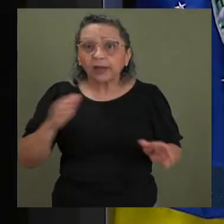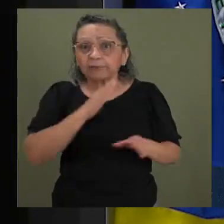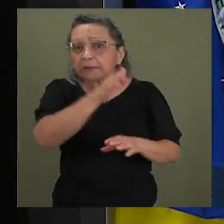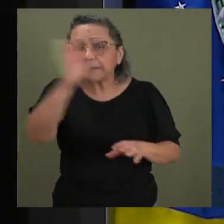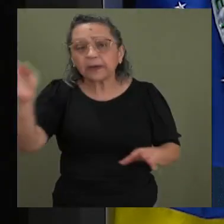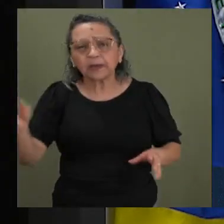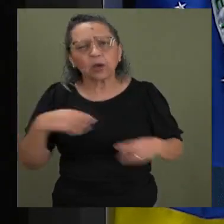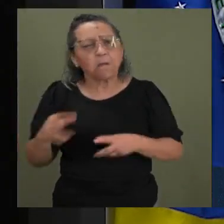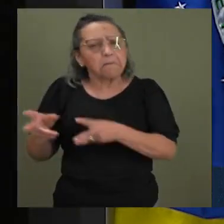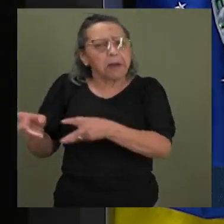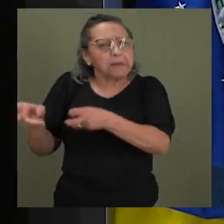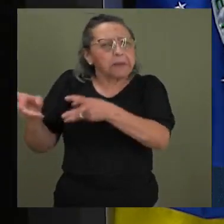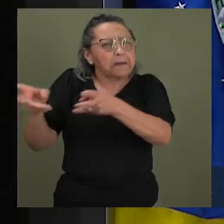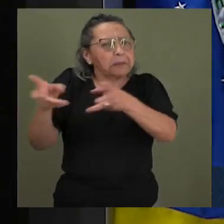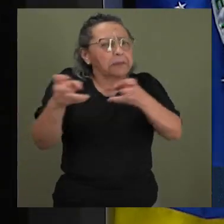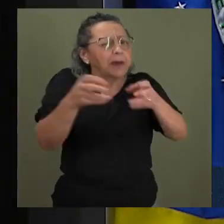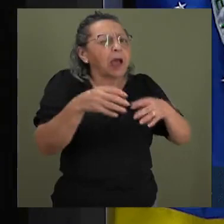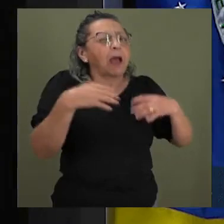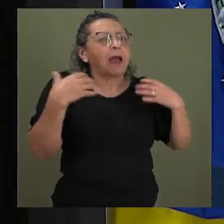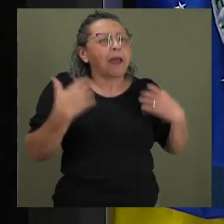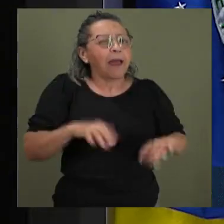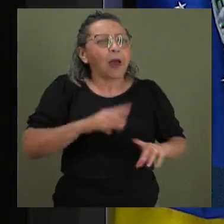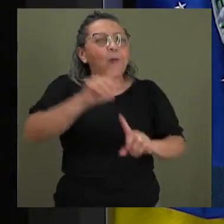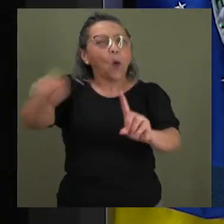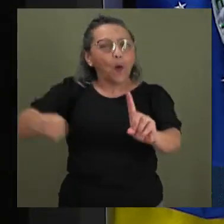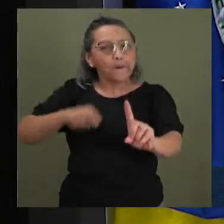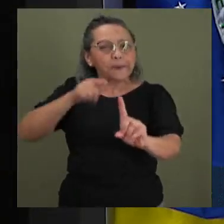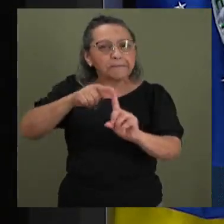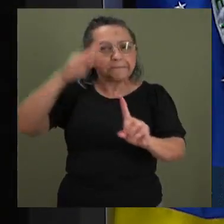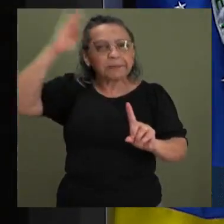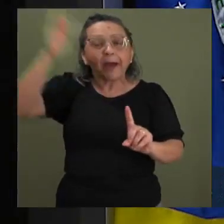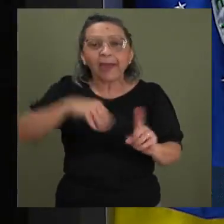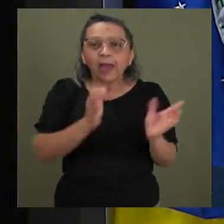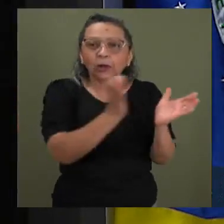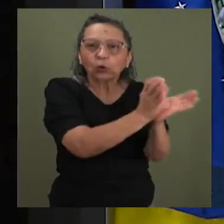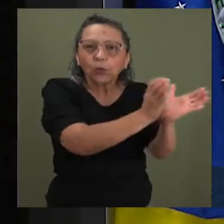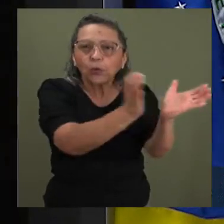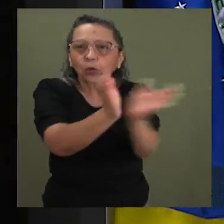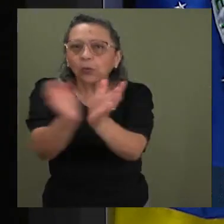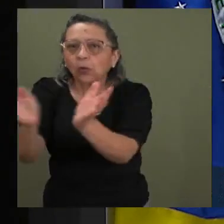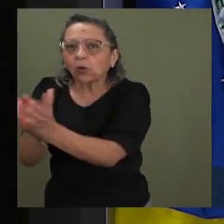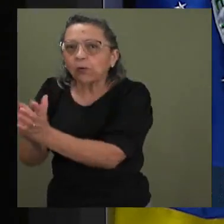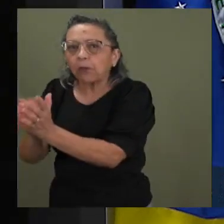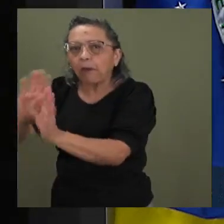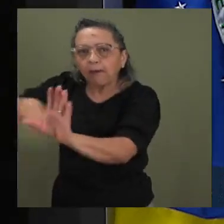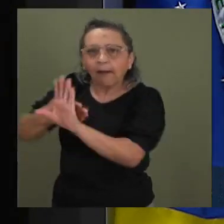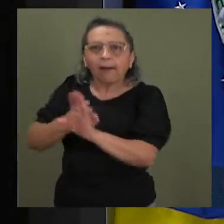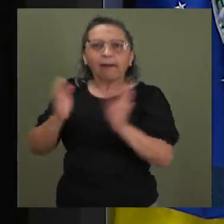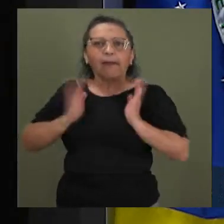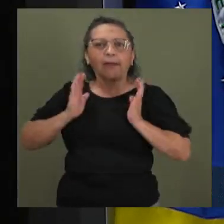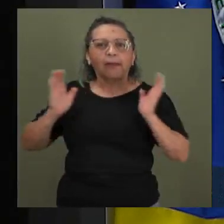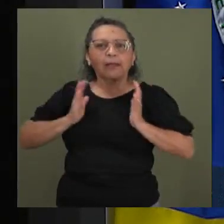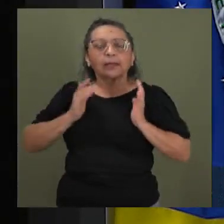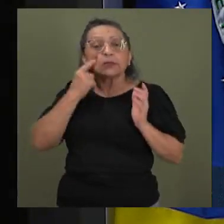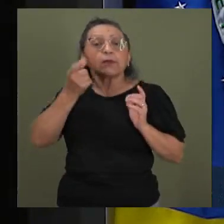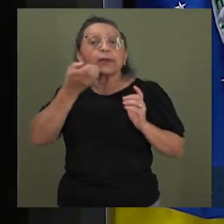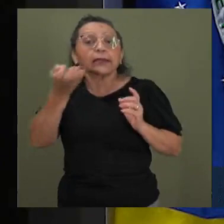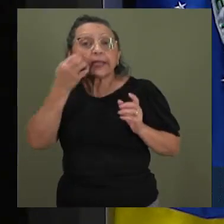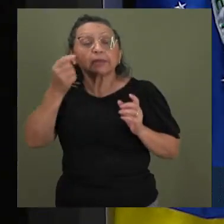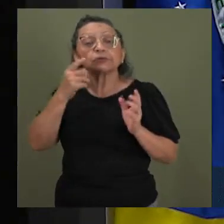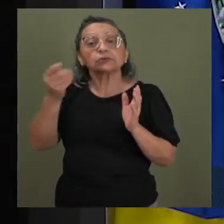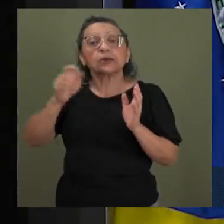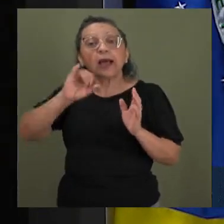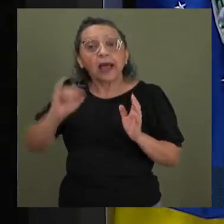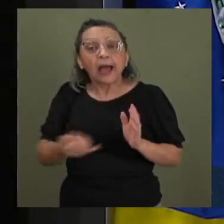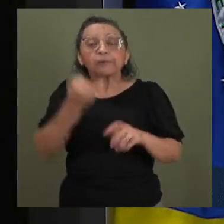e percebi que o grande objetivo são grupos poderosos que estão querendo pegar um